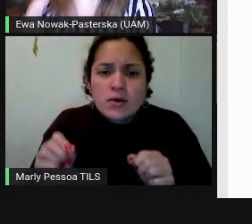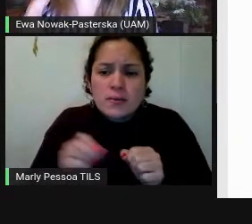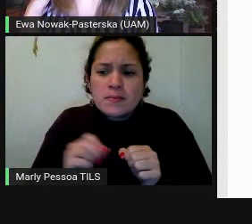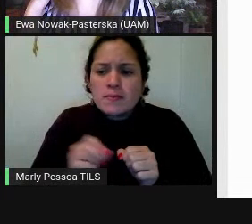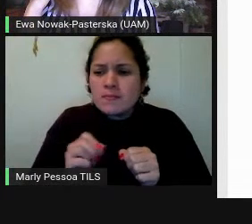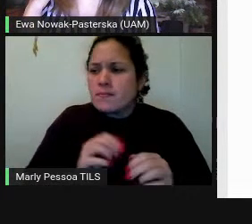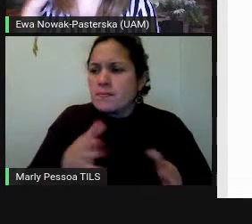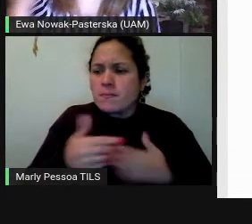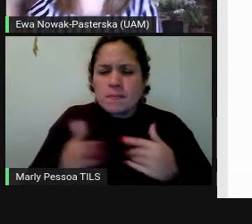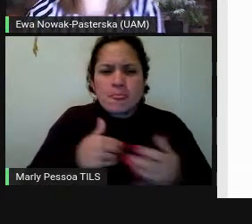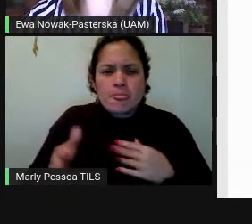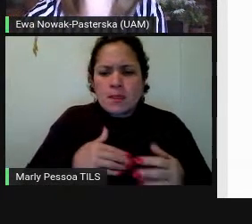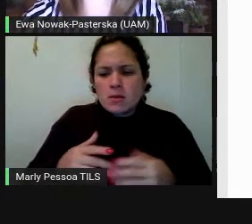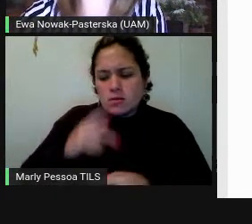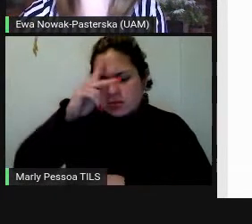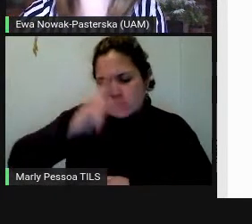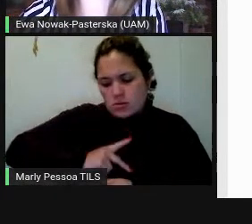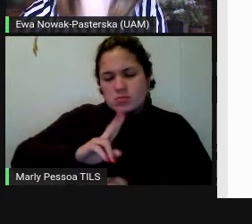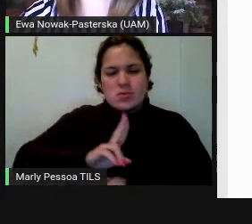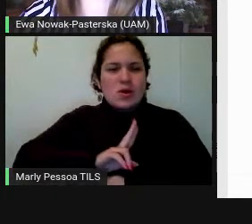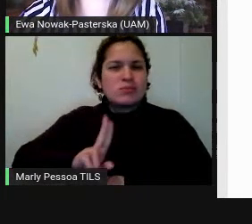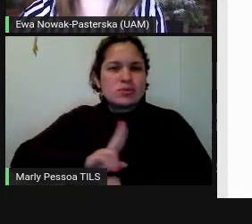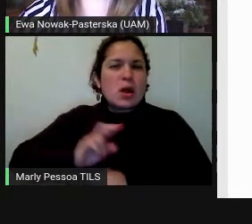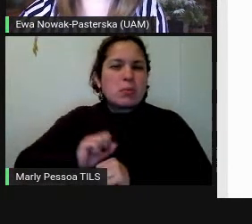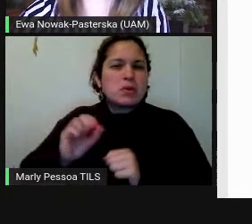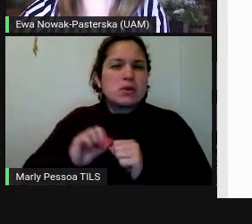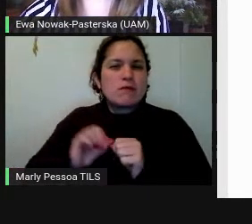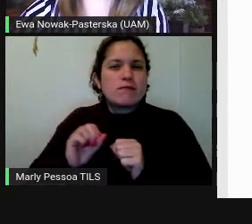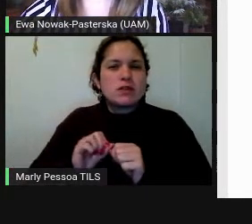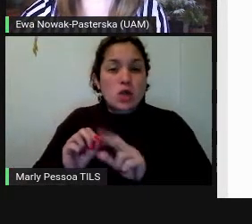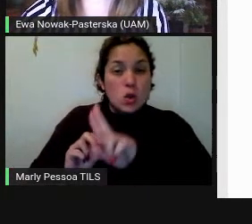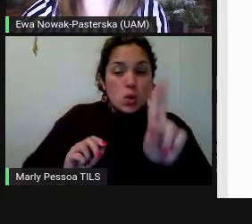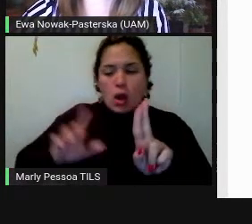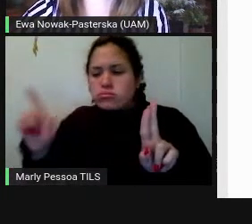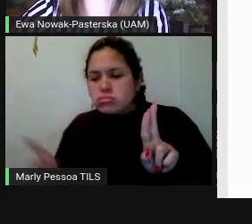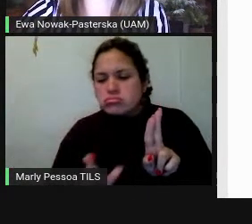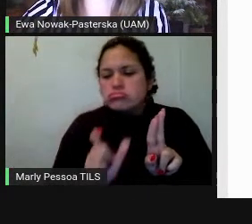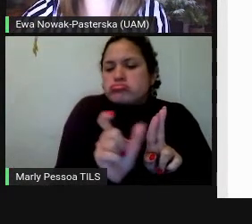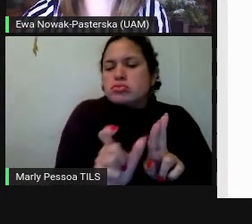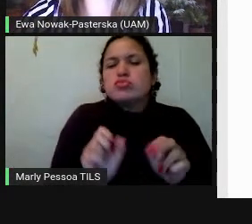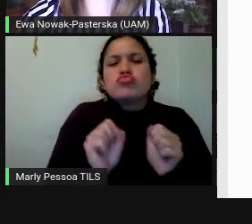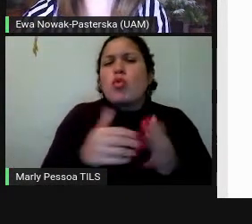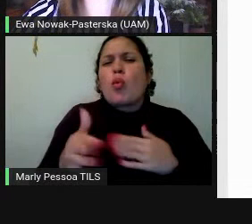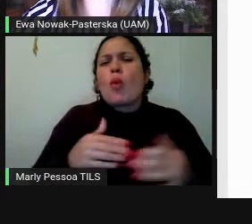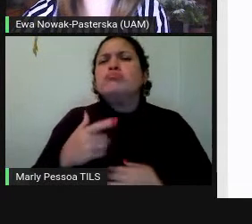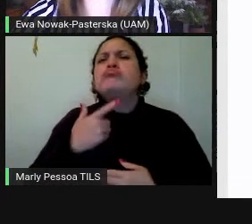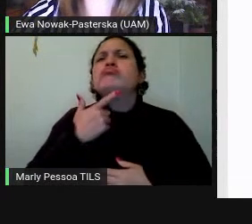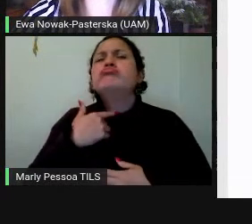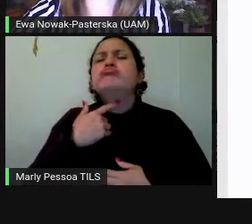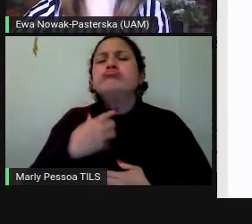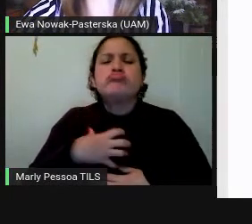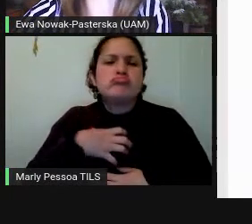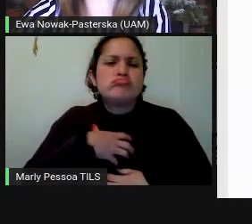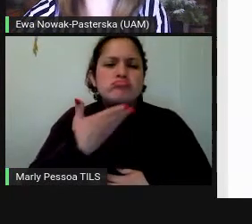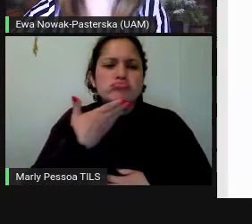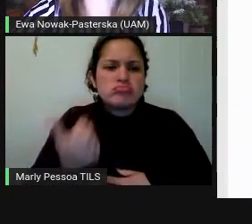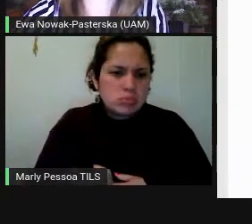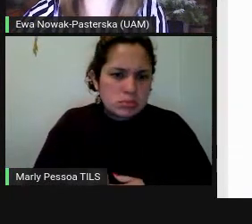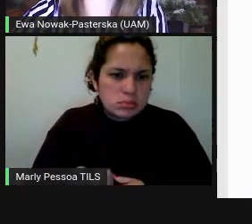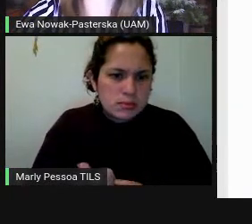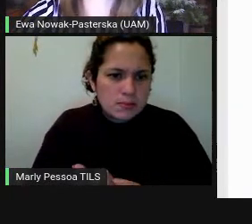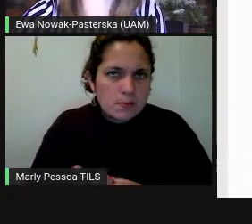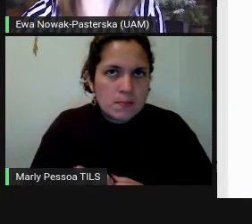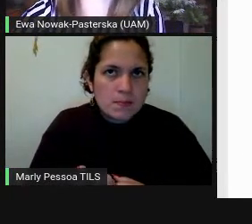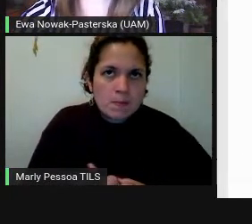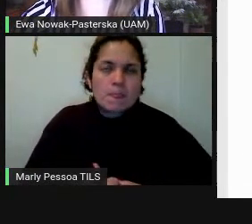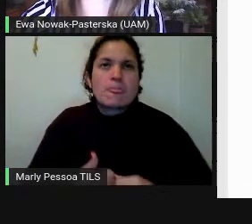suas sobrenomes, os seus sobrenomes. Uhum. Tak, te nazwiska nie pokazują już, jakby nie pochodzą od